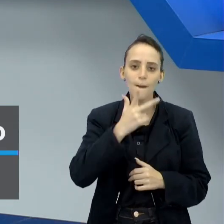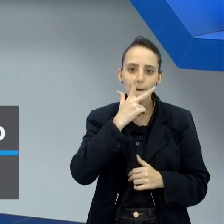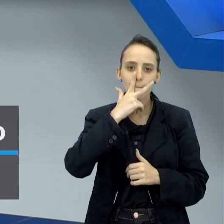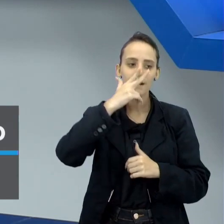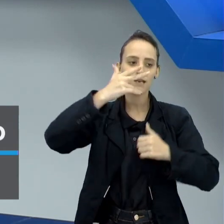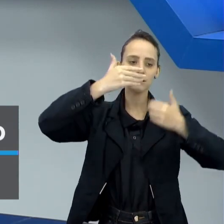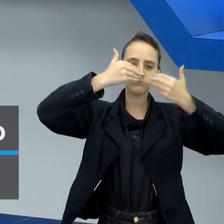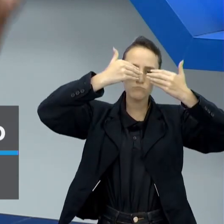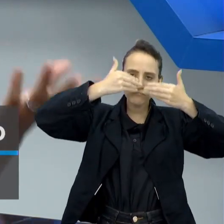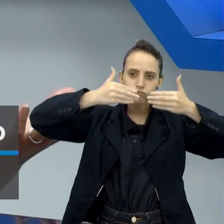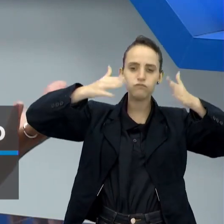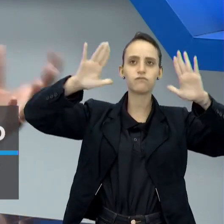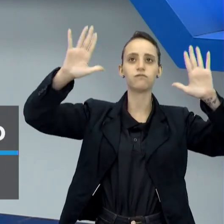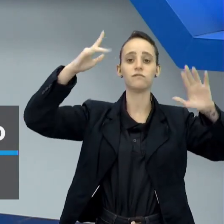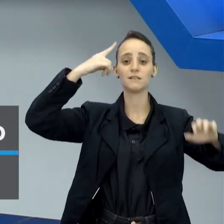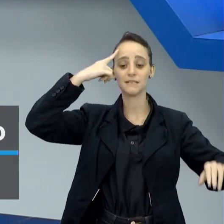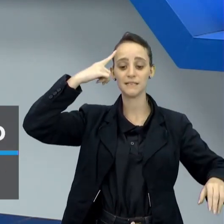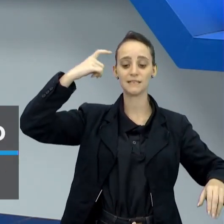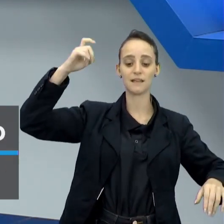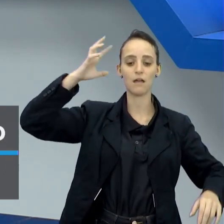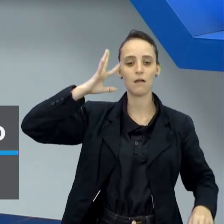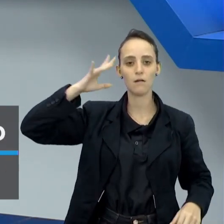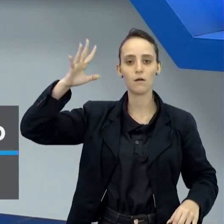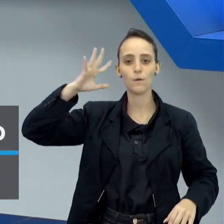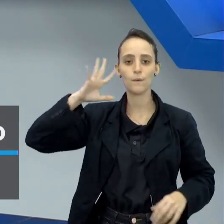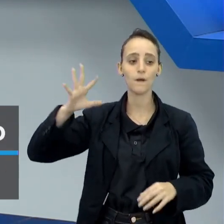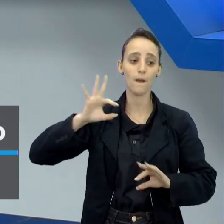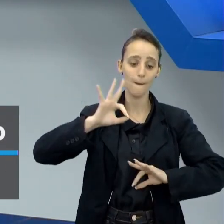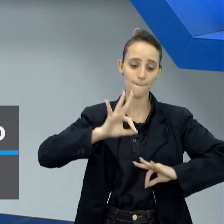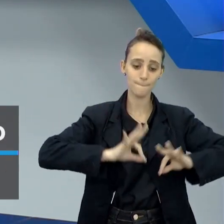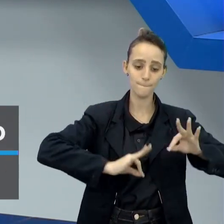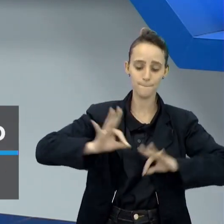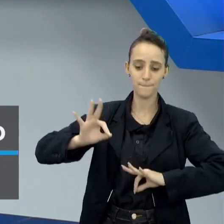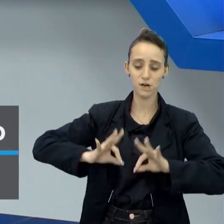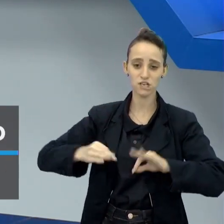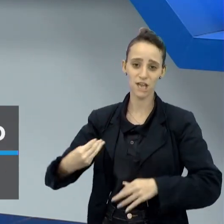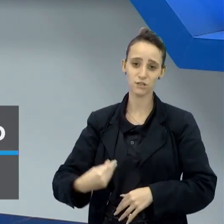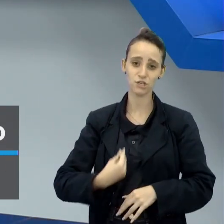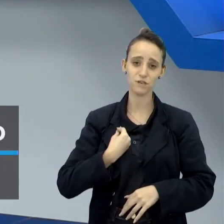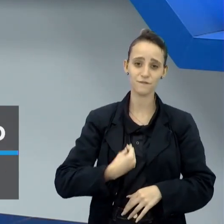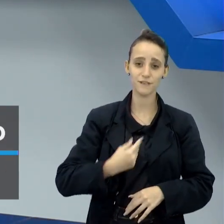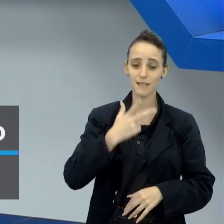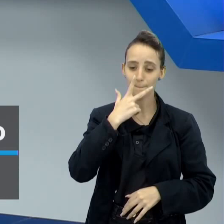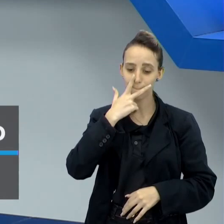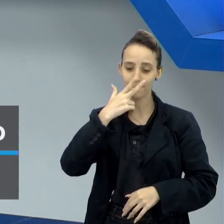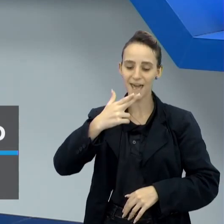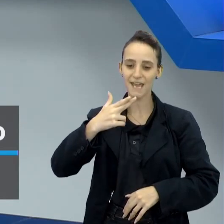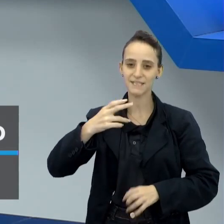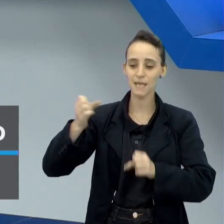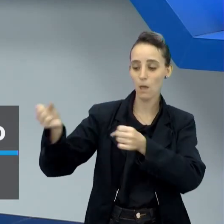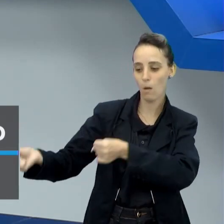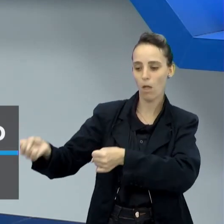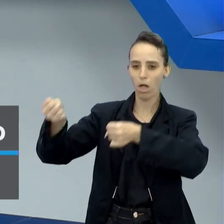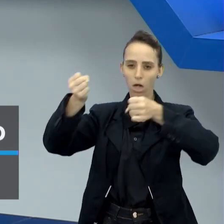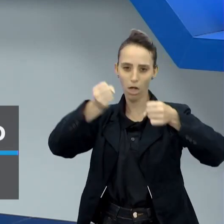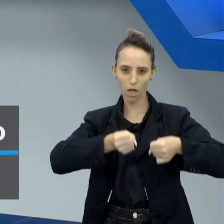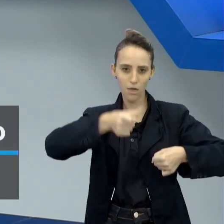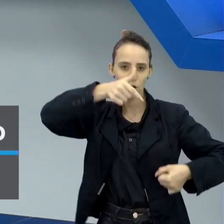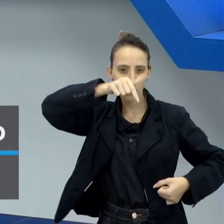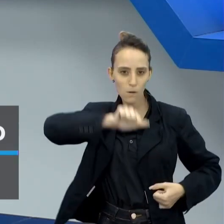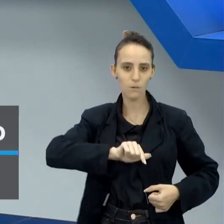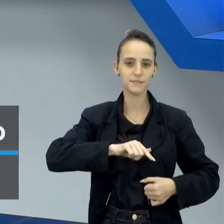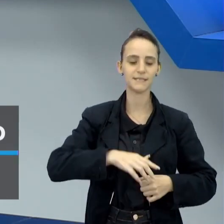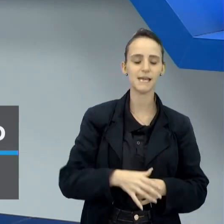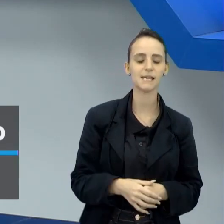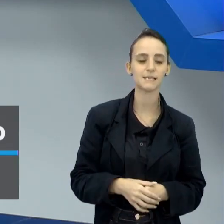seres humanos. No projeto de vida é como ganhar novos poderes. E esses novos poderes é perceber que